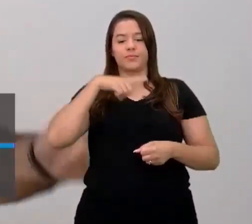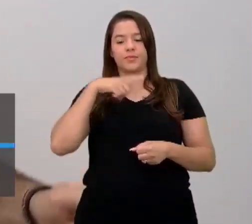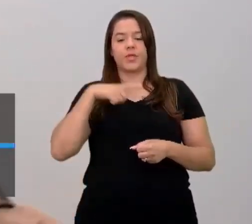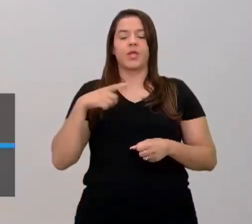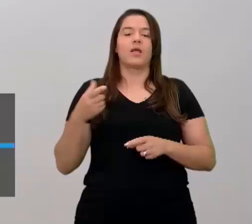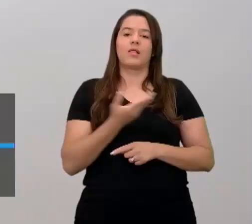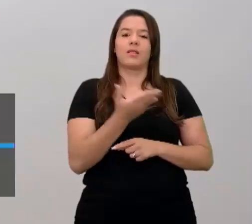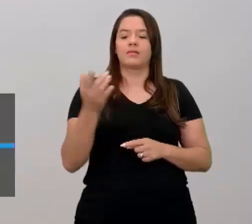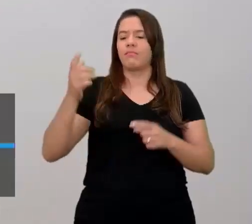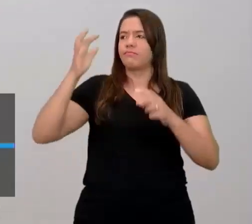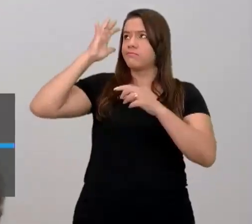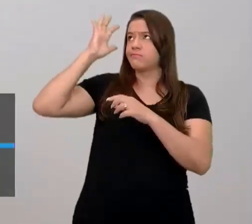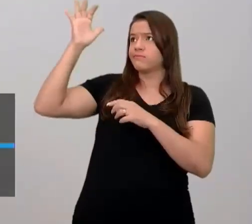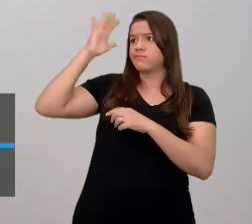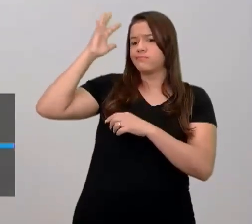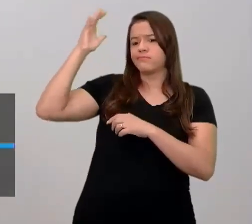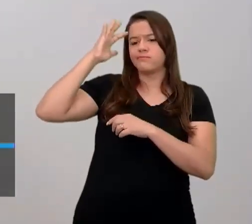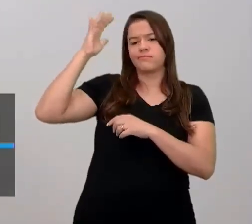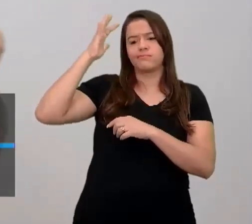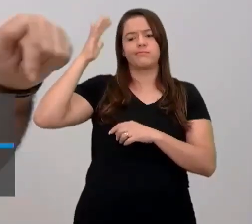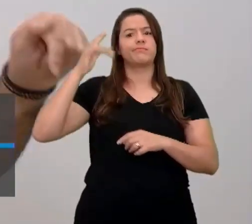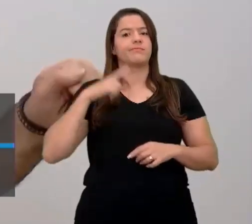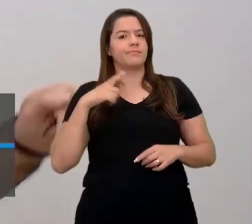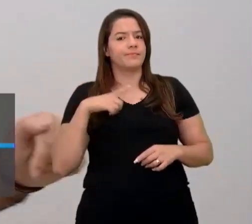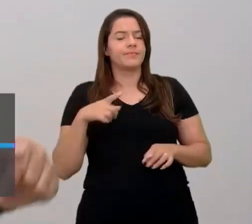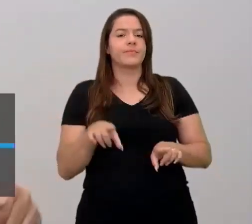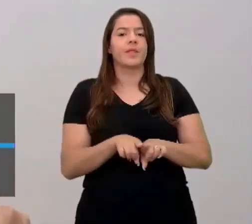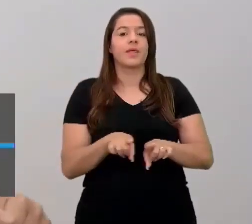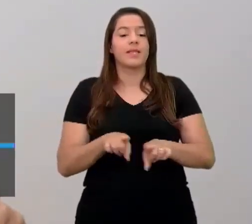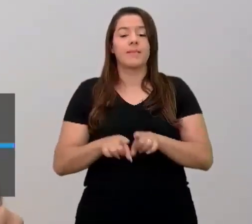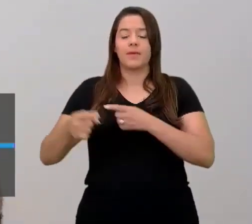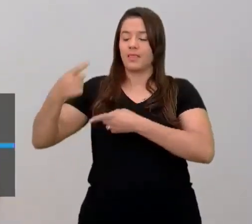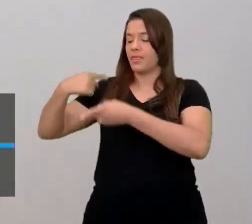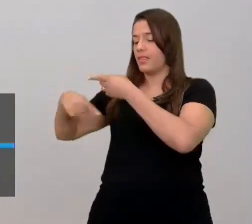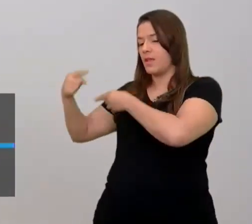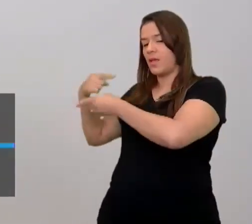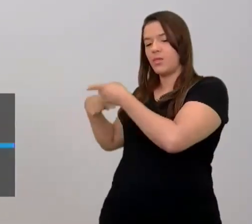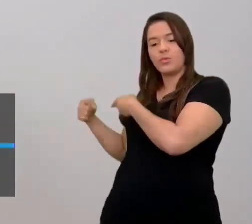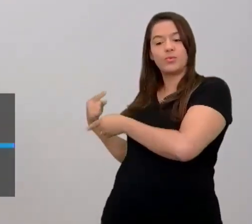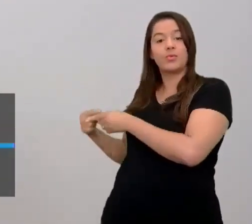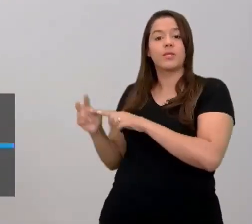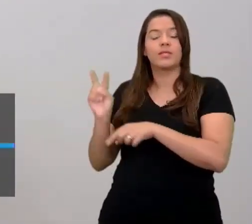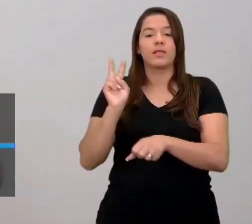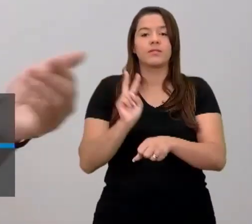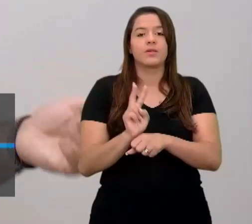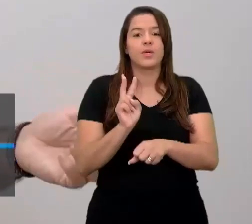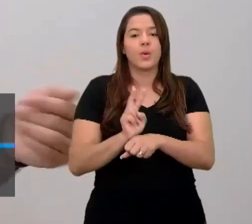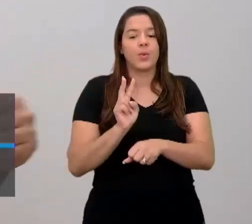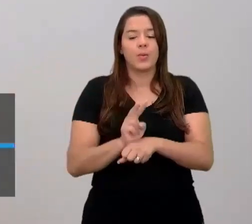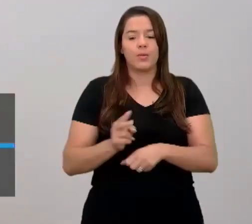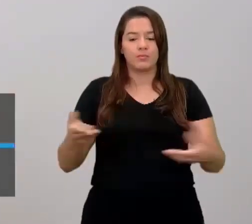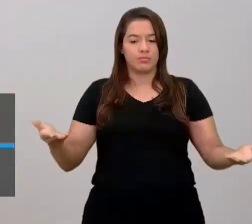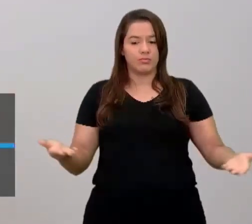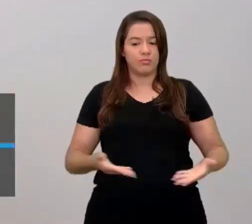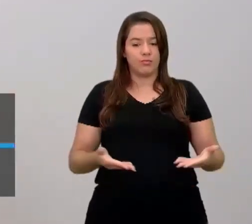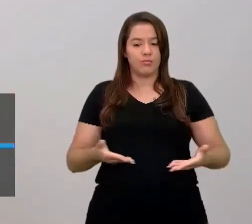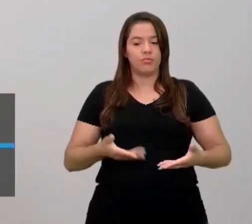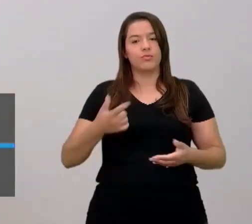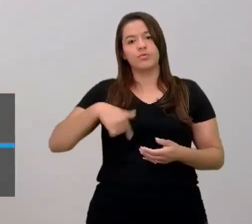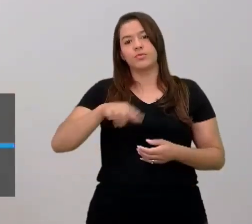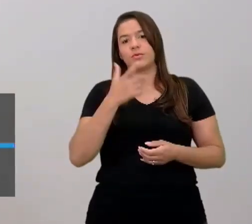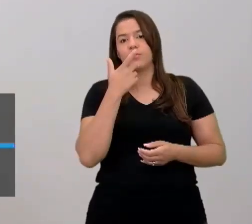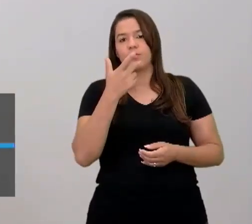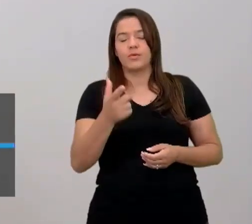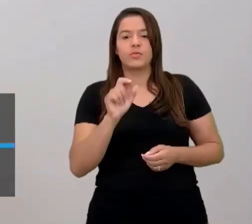a sua memória, para preservar as suas tradições, porque a gente está falando aqui de uma cidade,